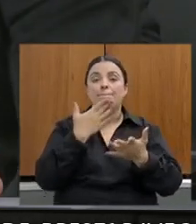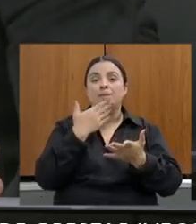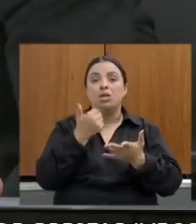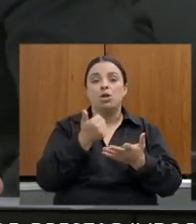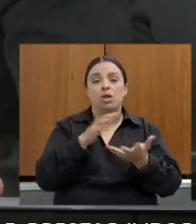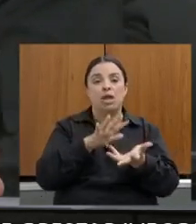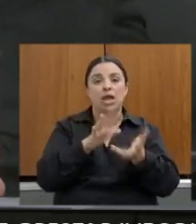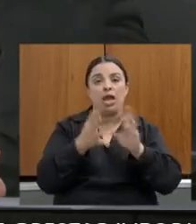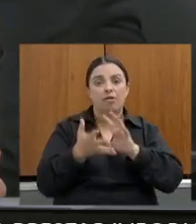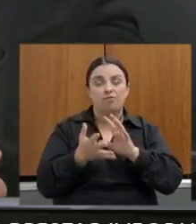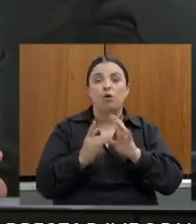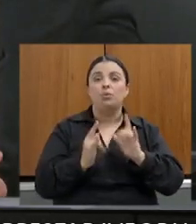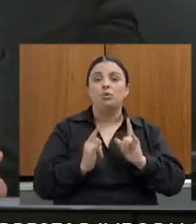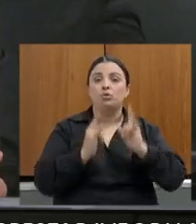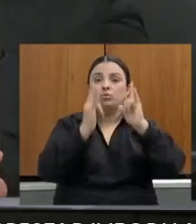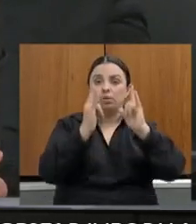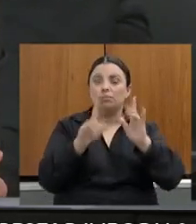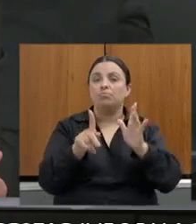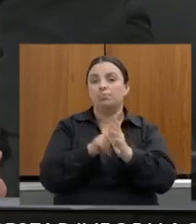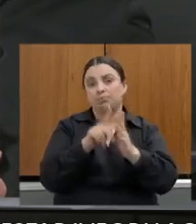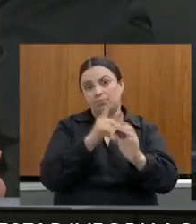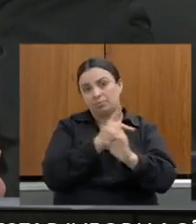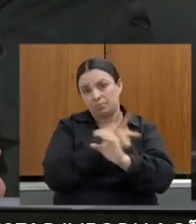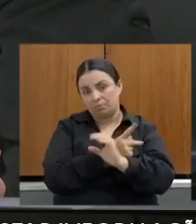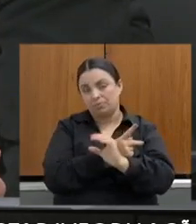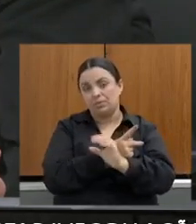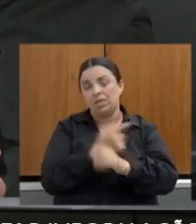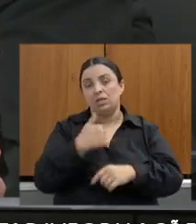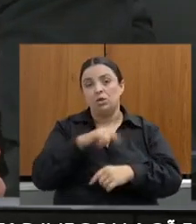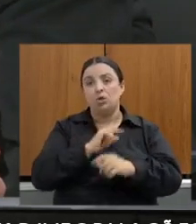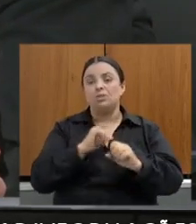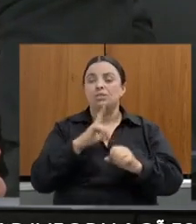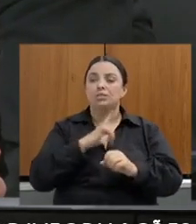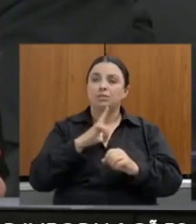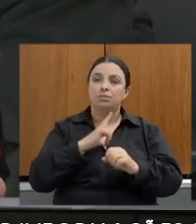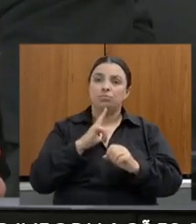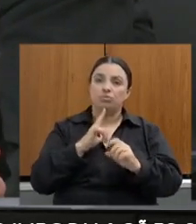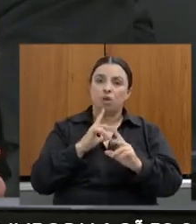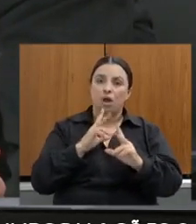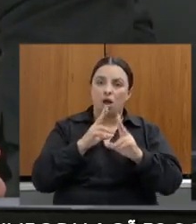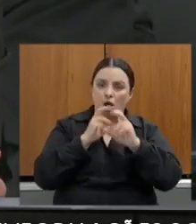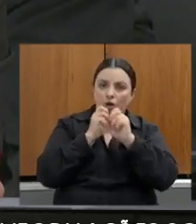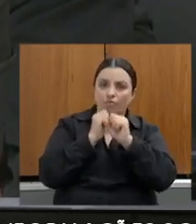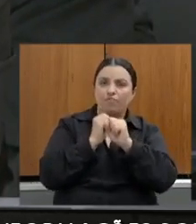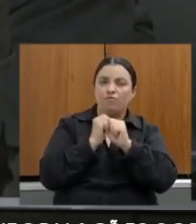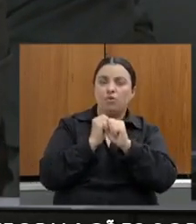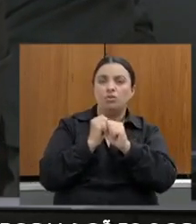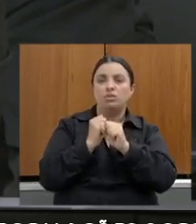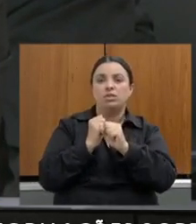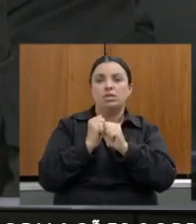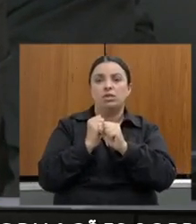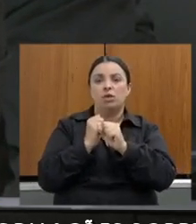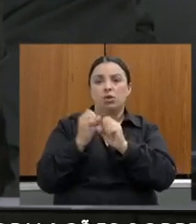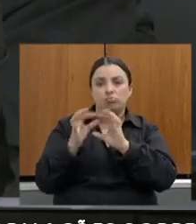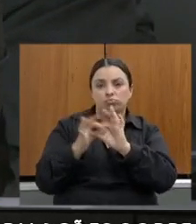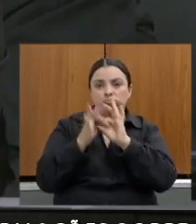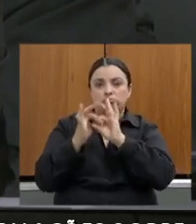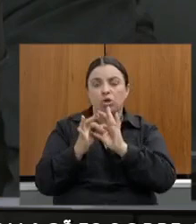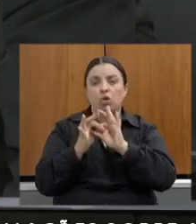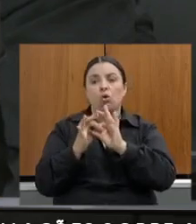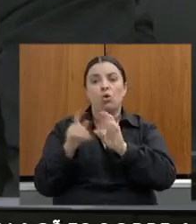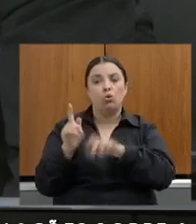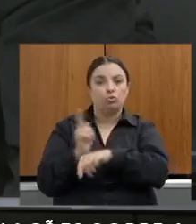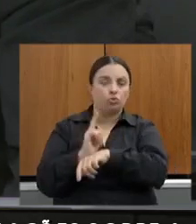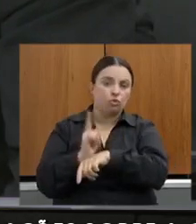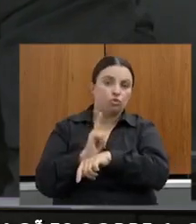ocorrido então nós temos só mato forças aí né Com os nossos colegas gestores é